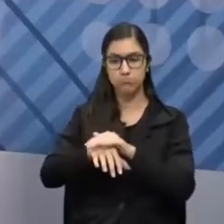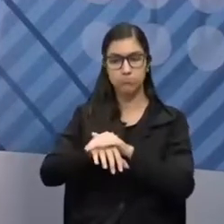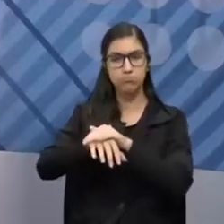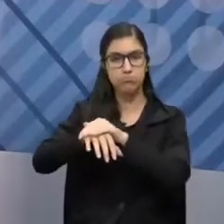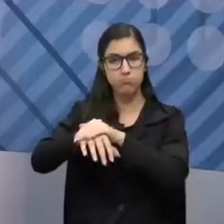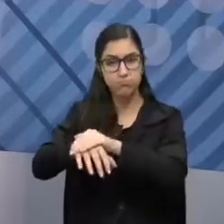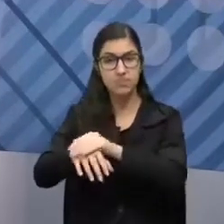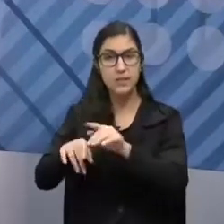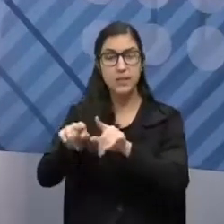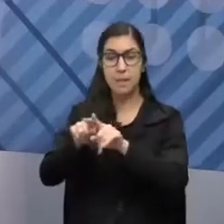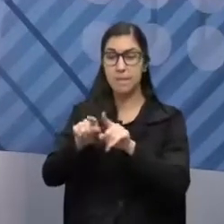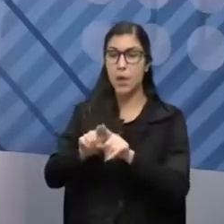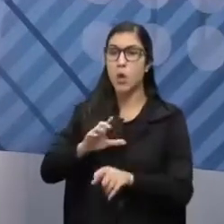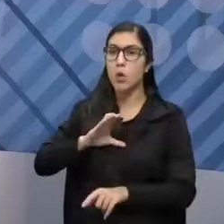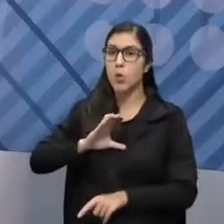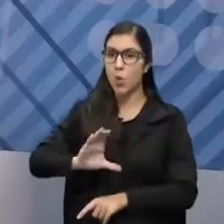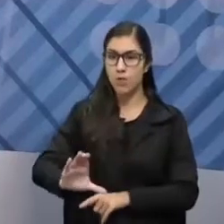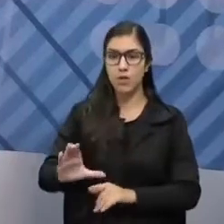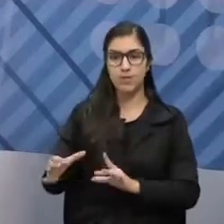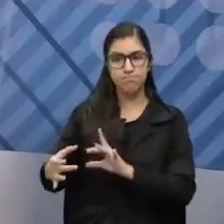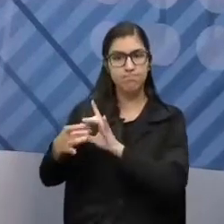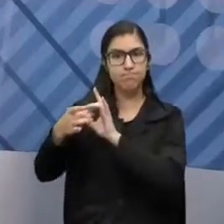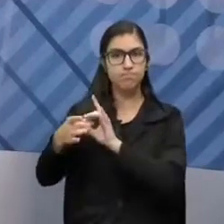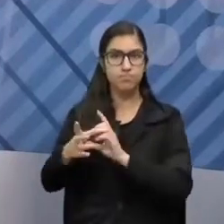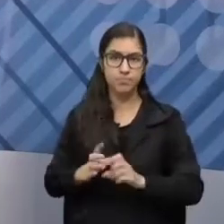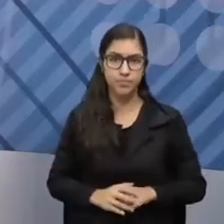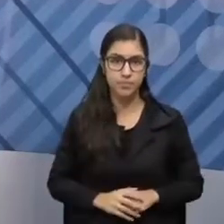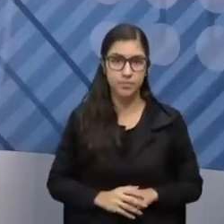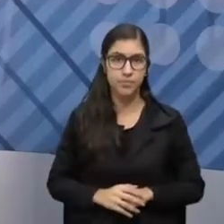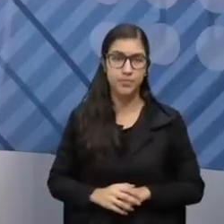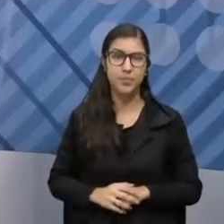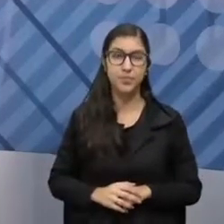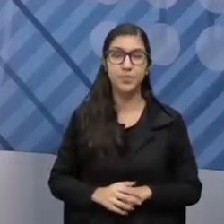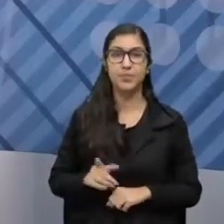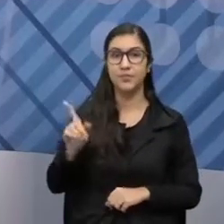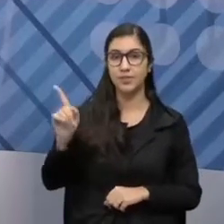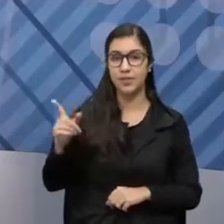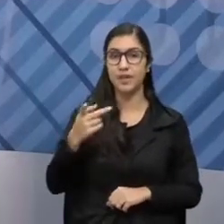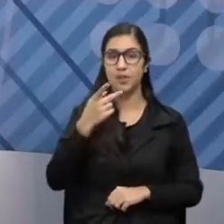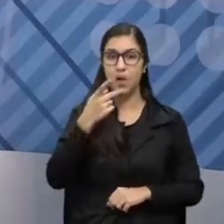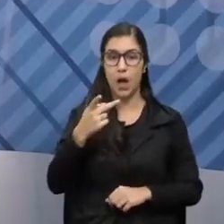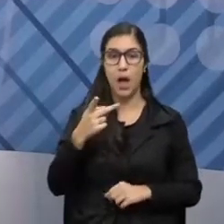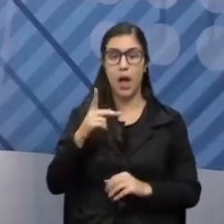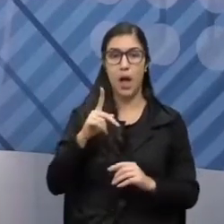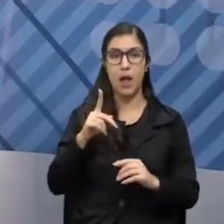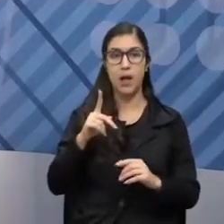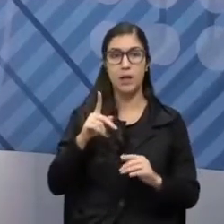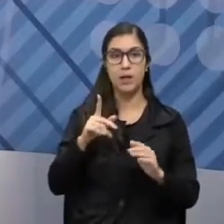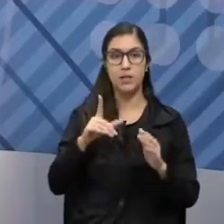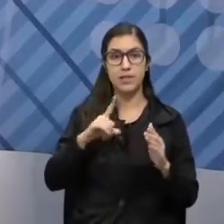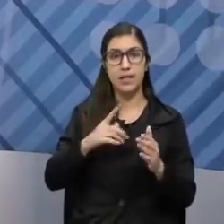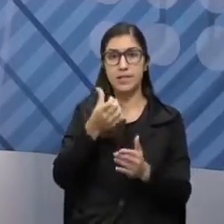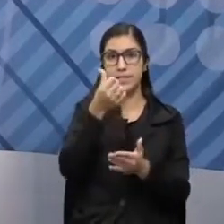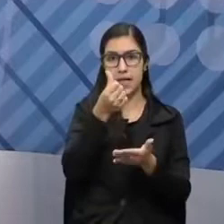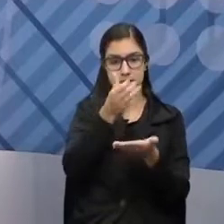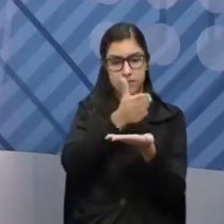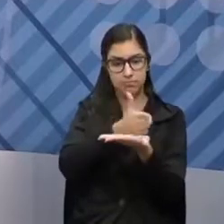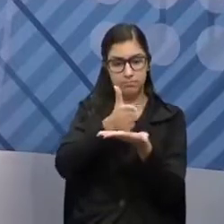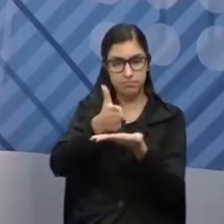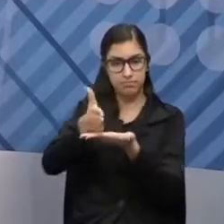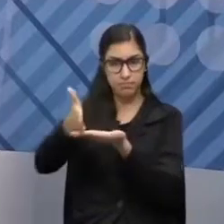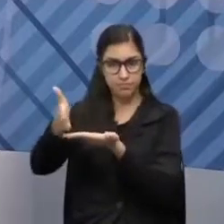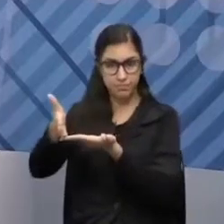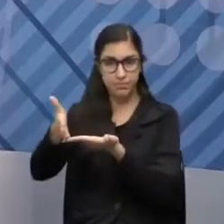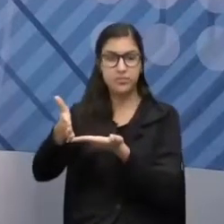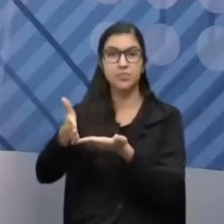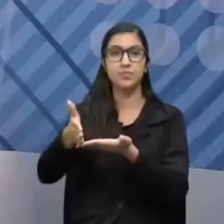num vínculo de confiança. Então, ele dividiu a abordagem dele em 6 fases. Essas